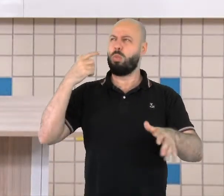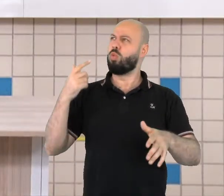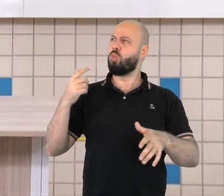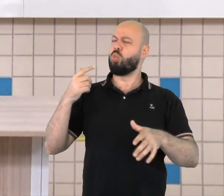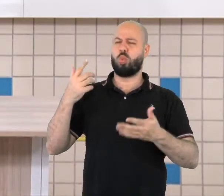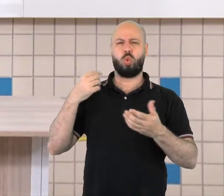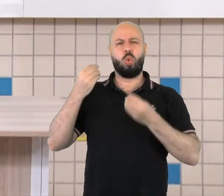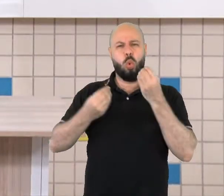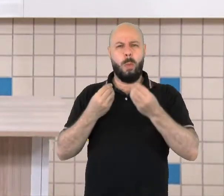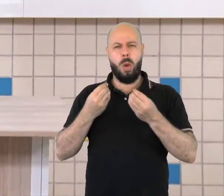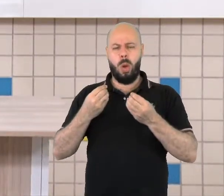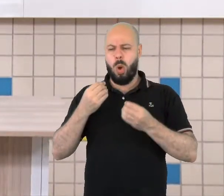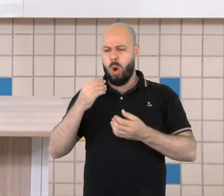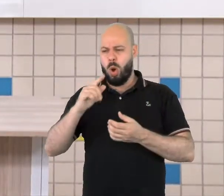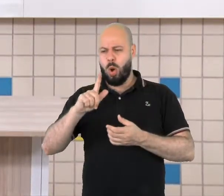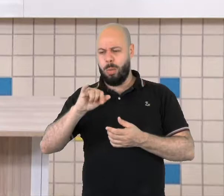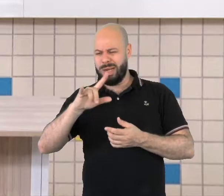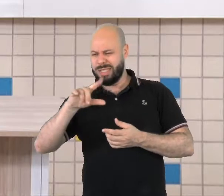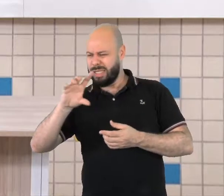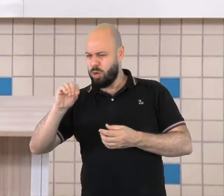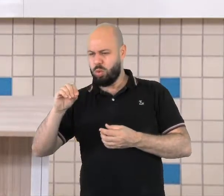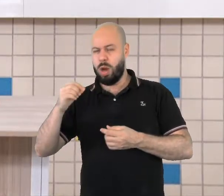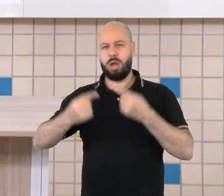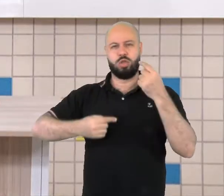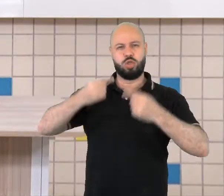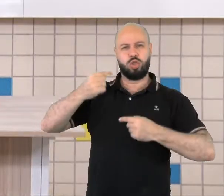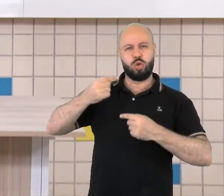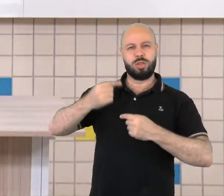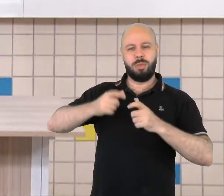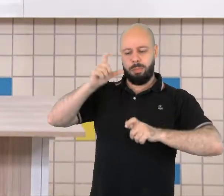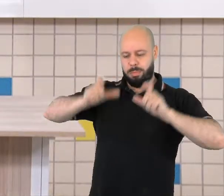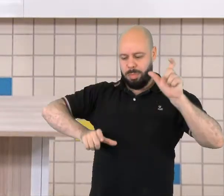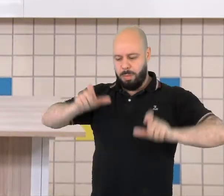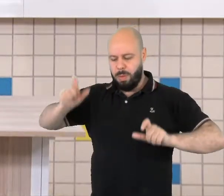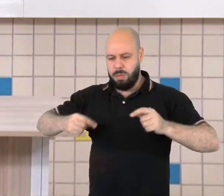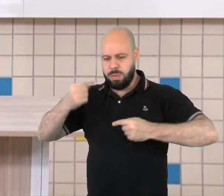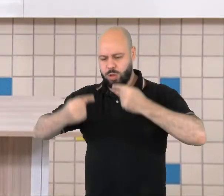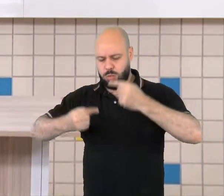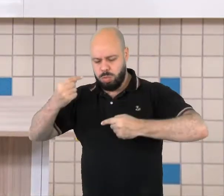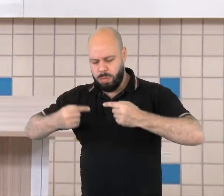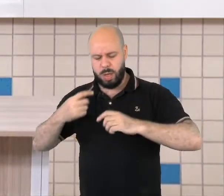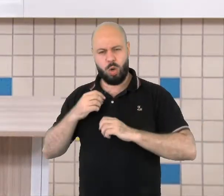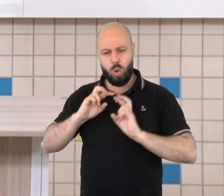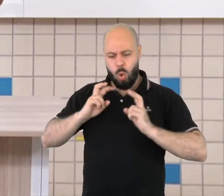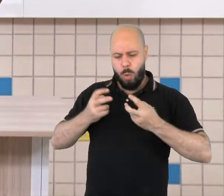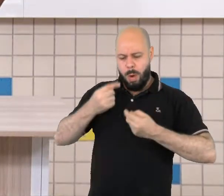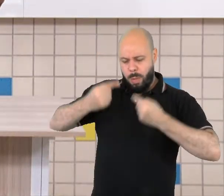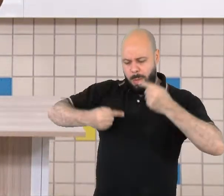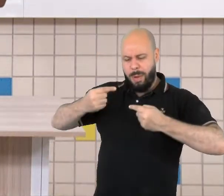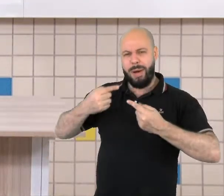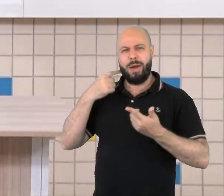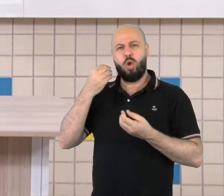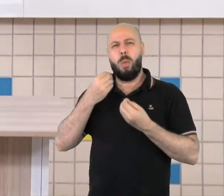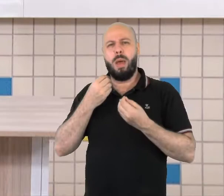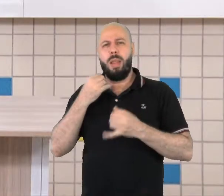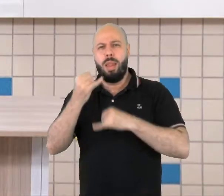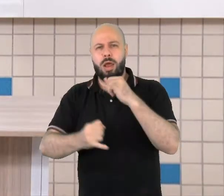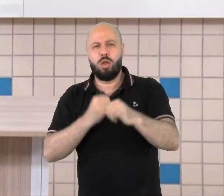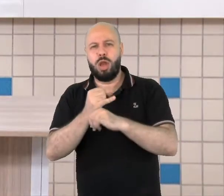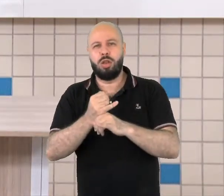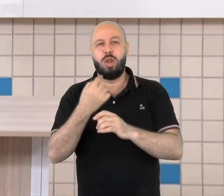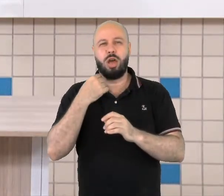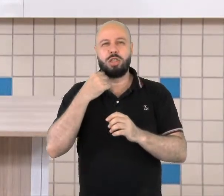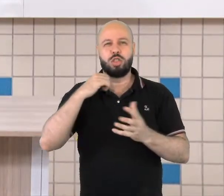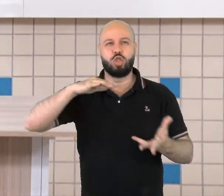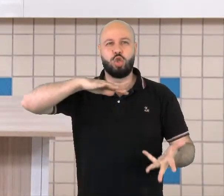da globalização e a gente começou a pensar de como a internet e de como a gente está ligado com o mundo.